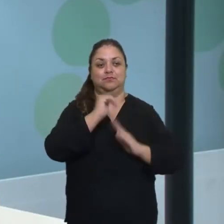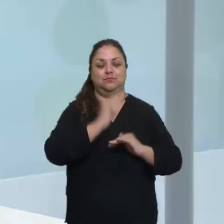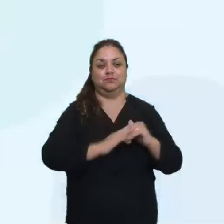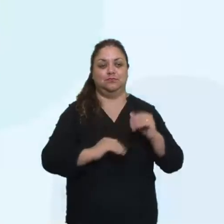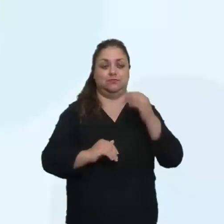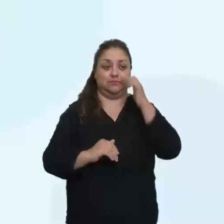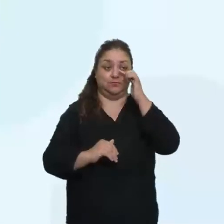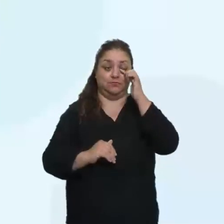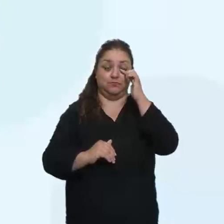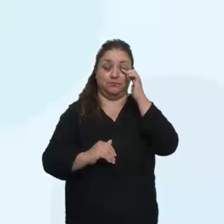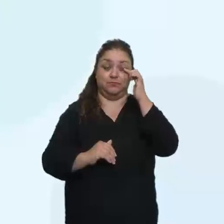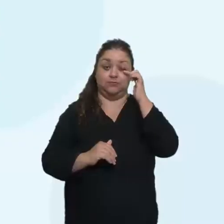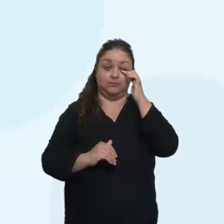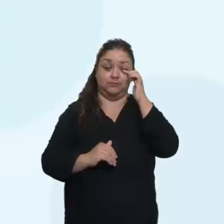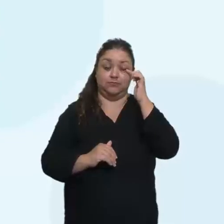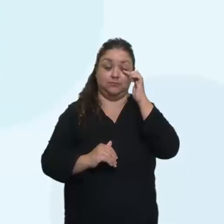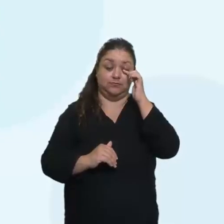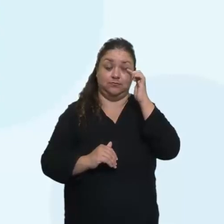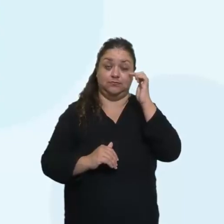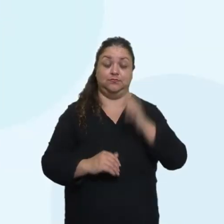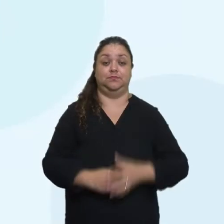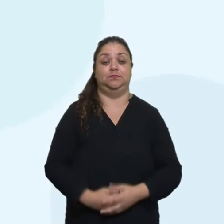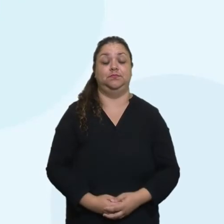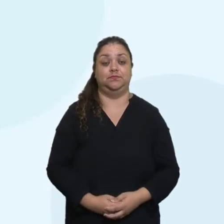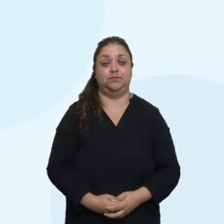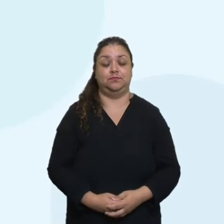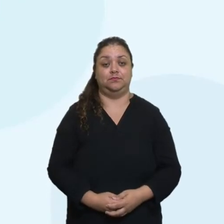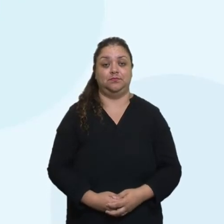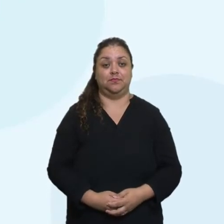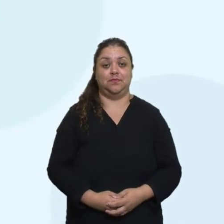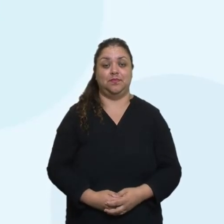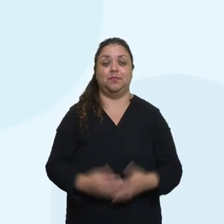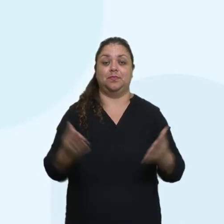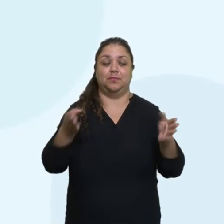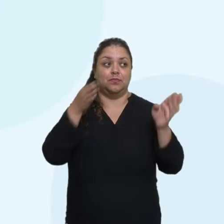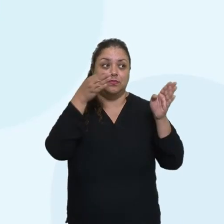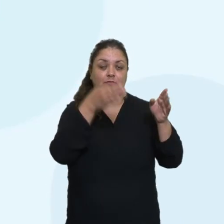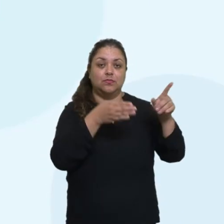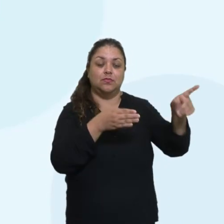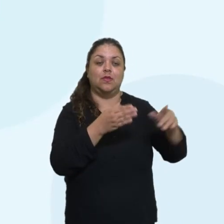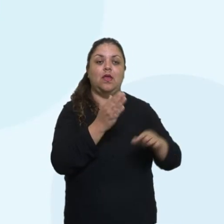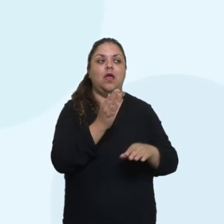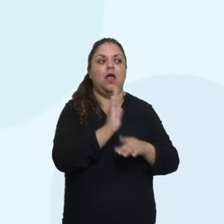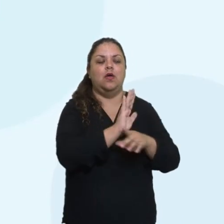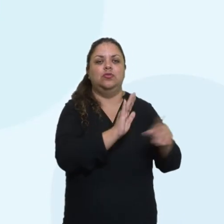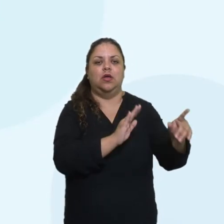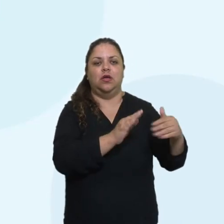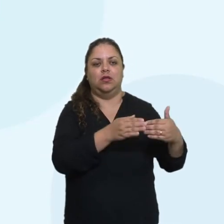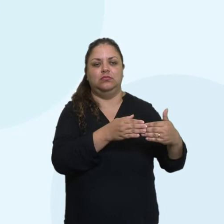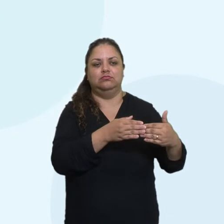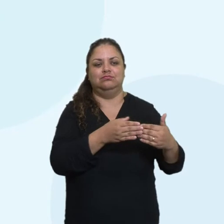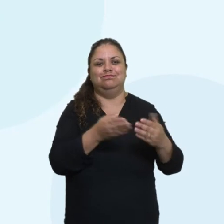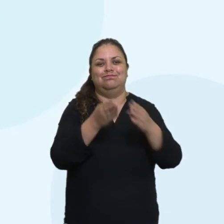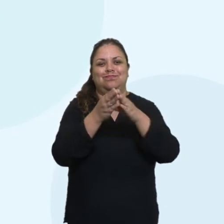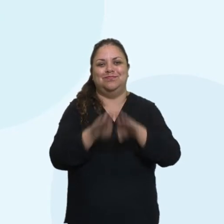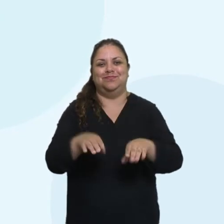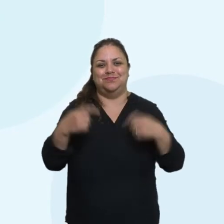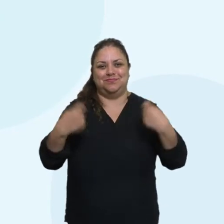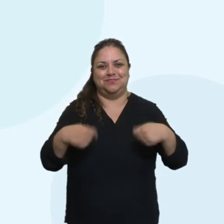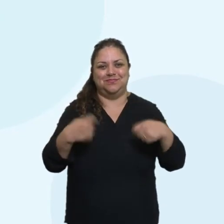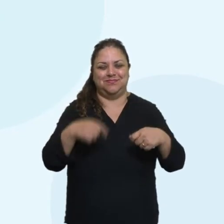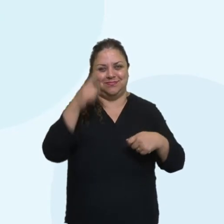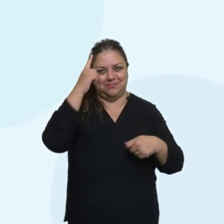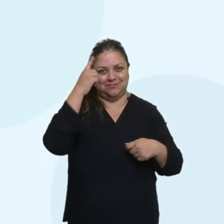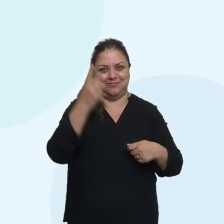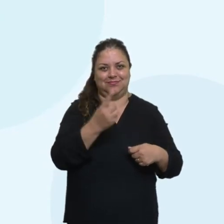exemplos que a gente pode pensar na hora de fazer então deles ionamento daqueles alunos que vão fazer o processo de recuperação intensiva aí